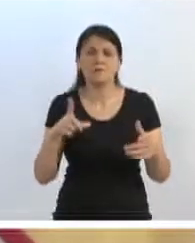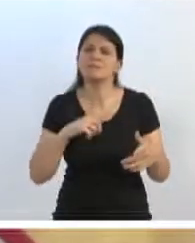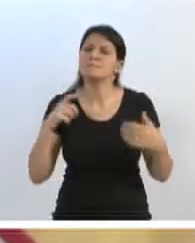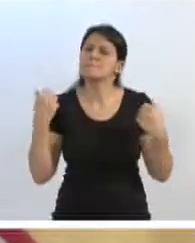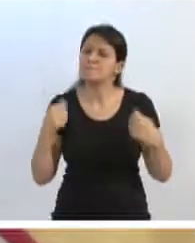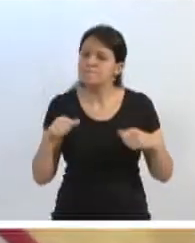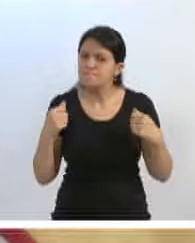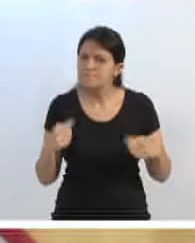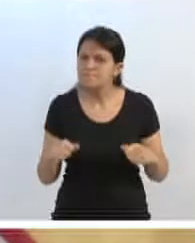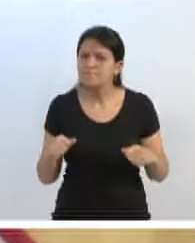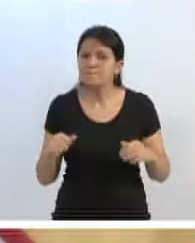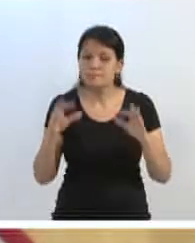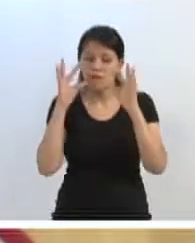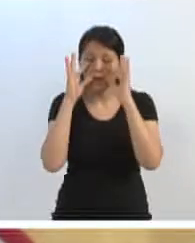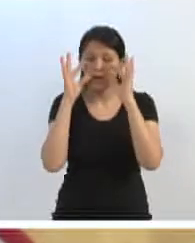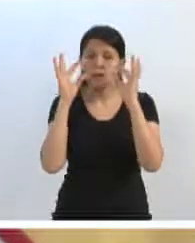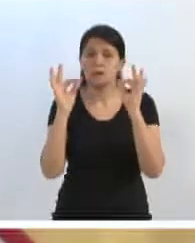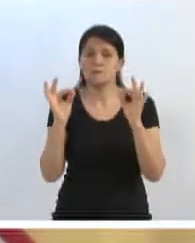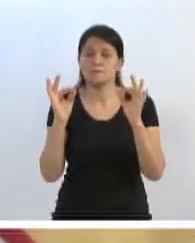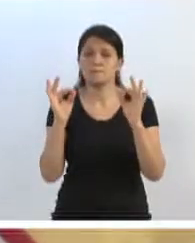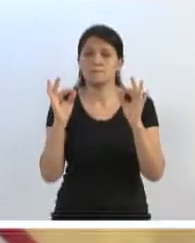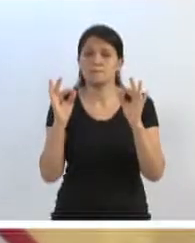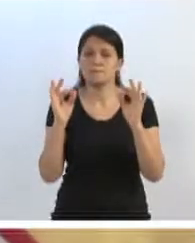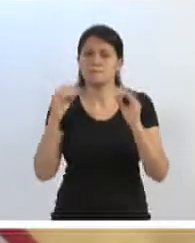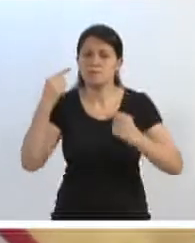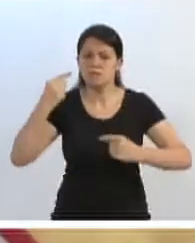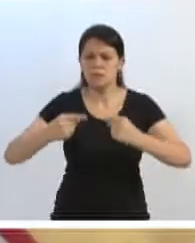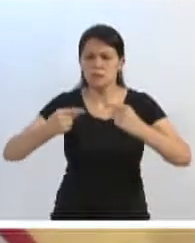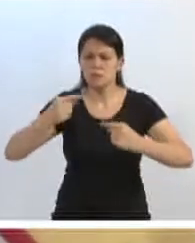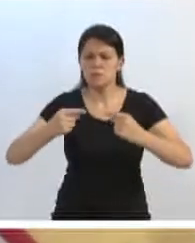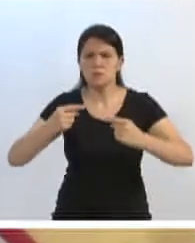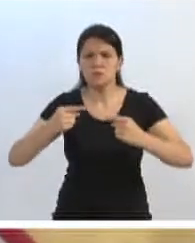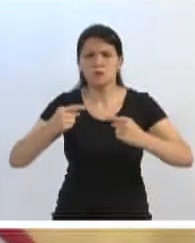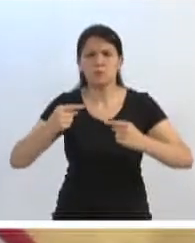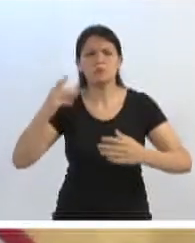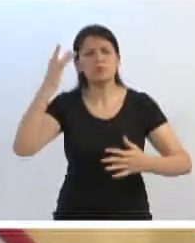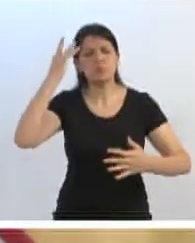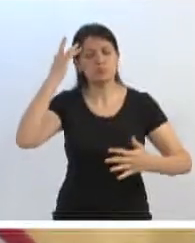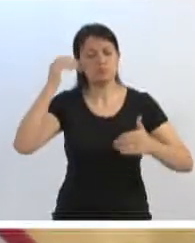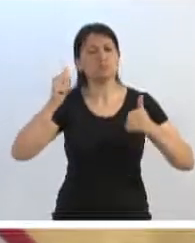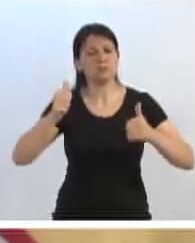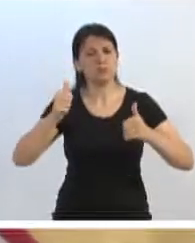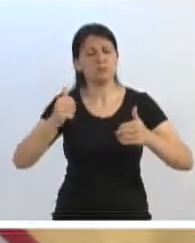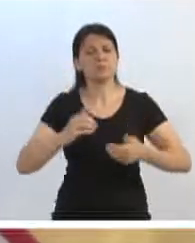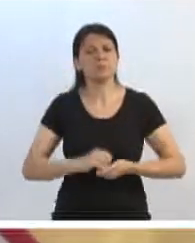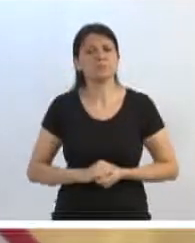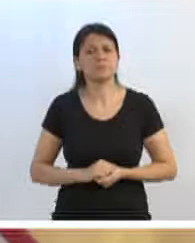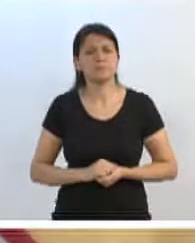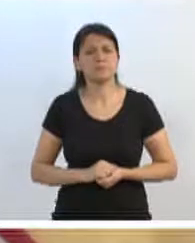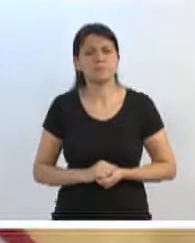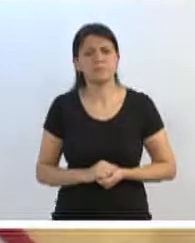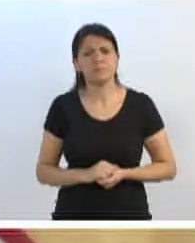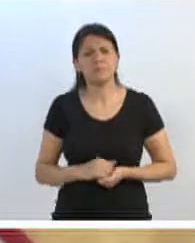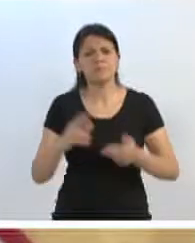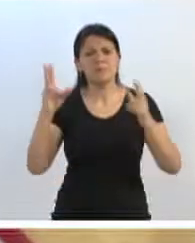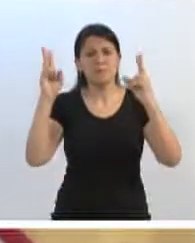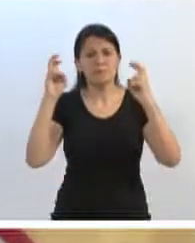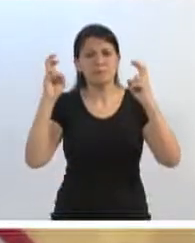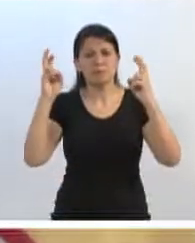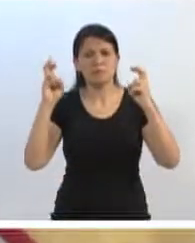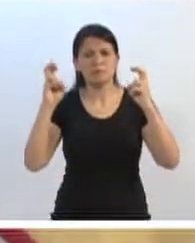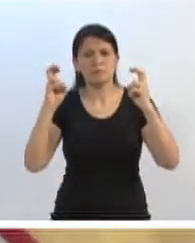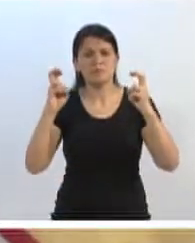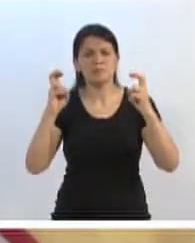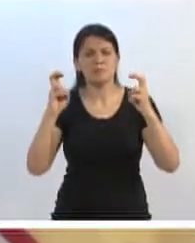estar atentos precisamos fazer um debate maduro maduro a respeito do nosso